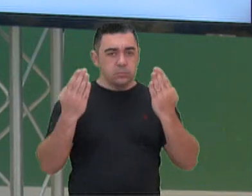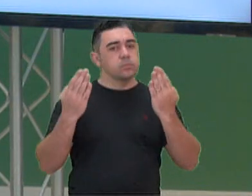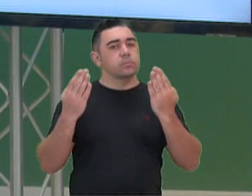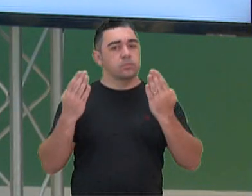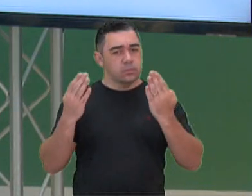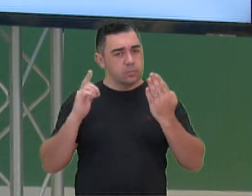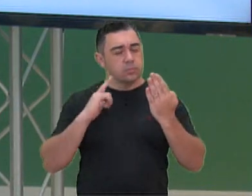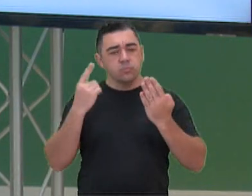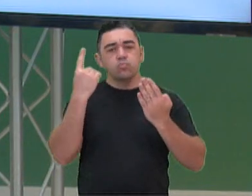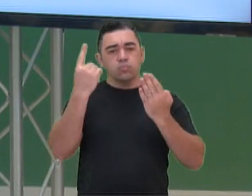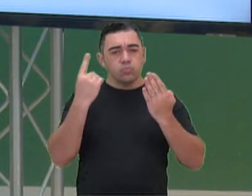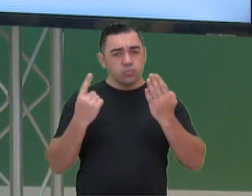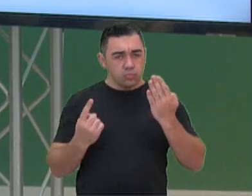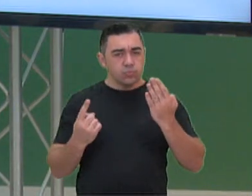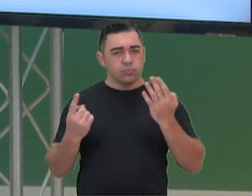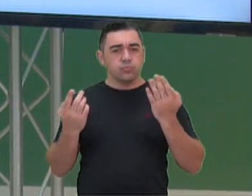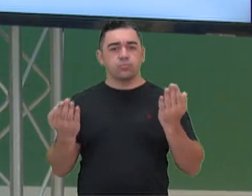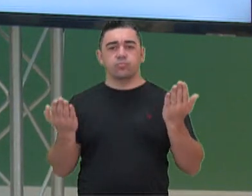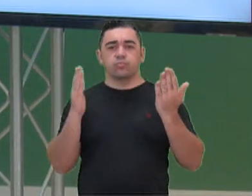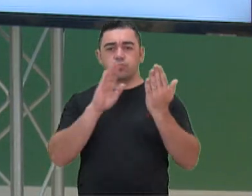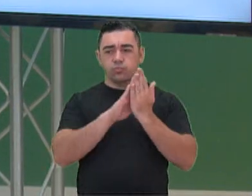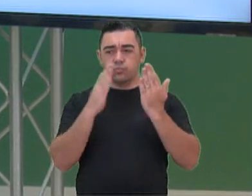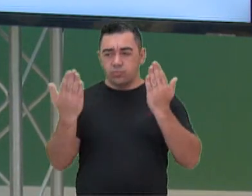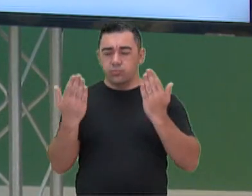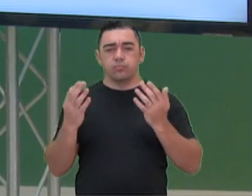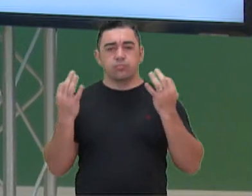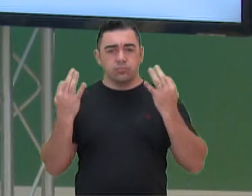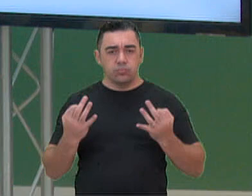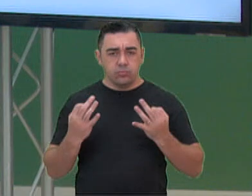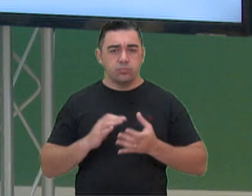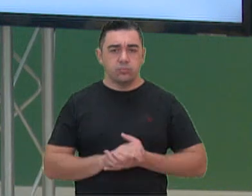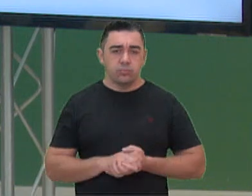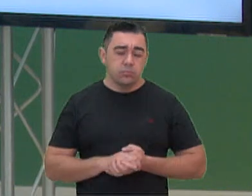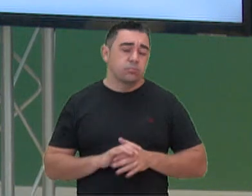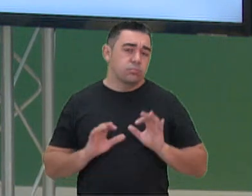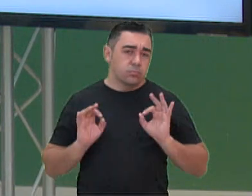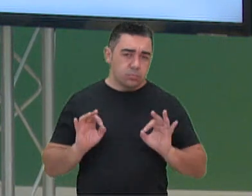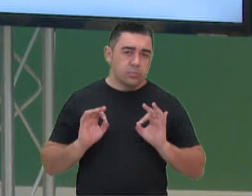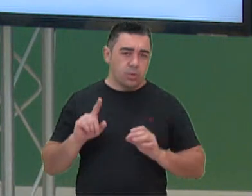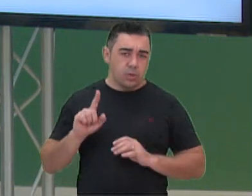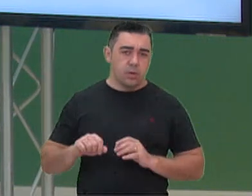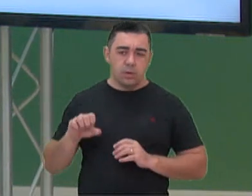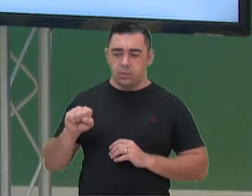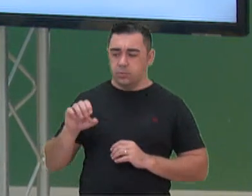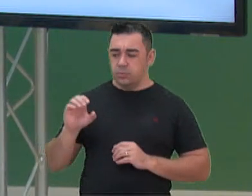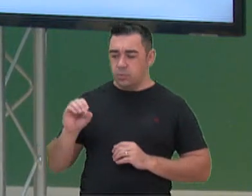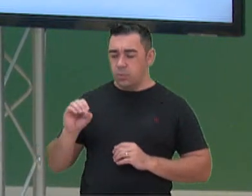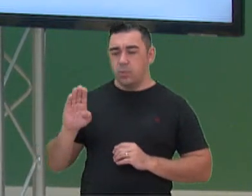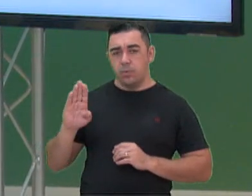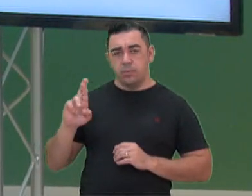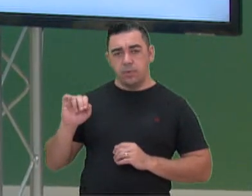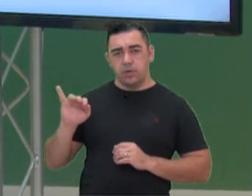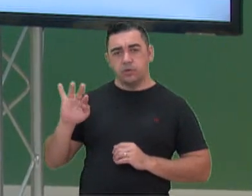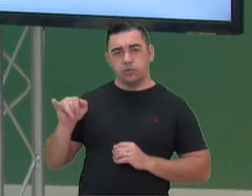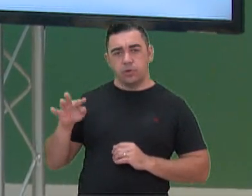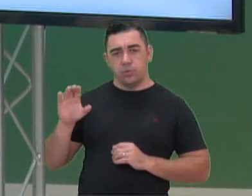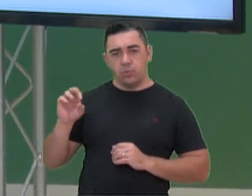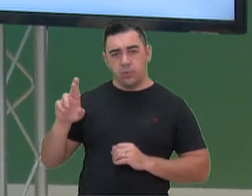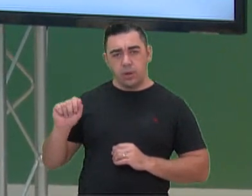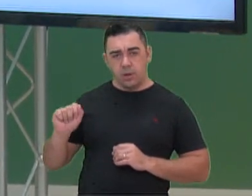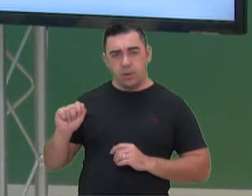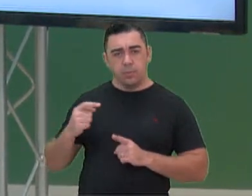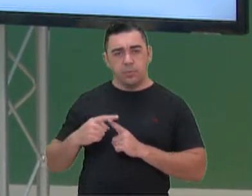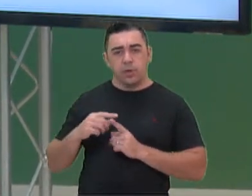também são todos os valores do contradomínio, não sobra nada. Então, porque não sobra, ela é sobrejetora. Isso é legal,